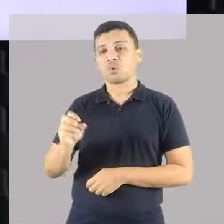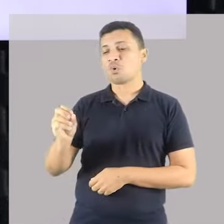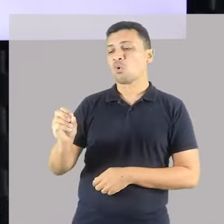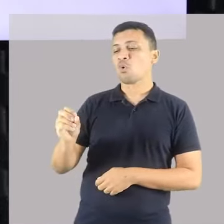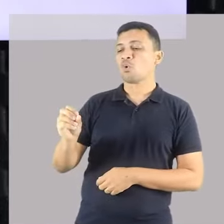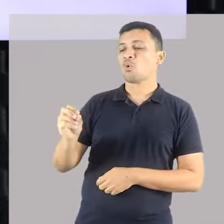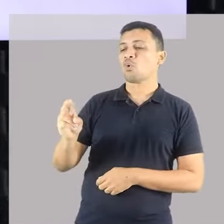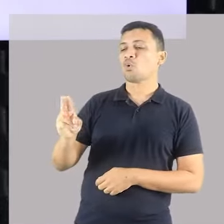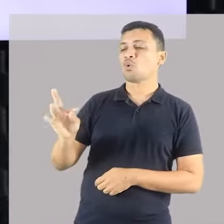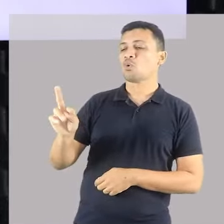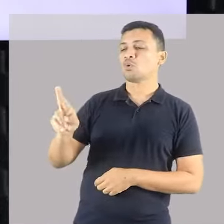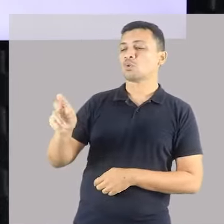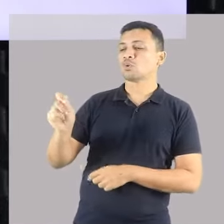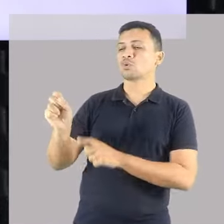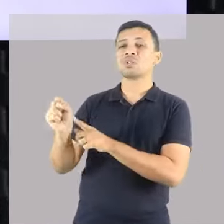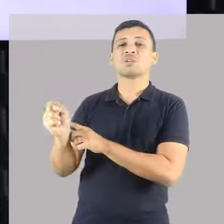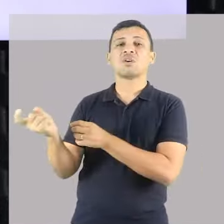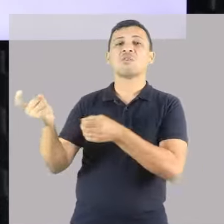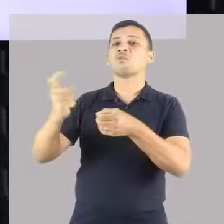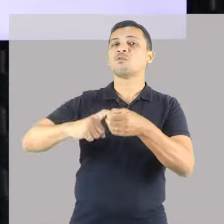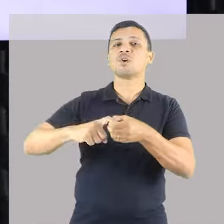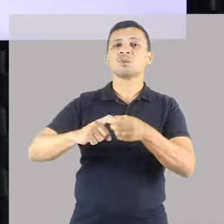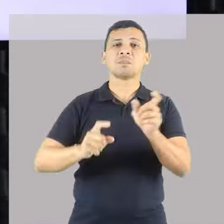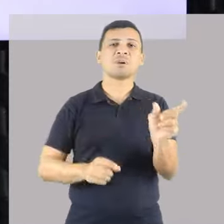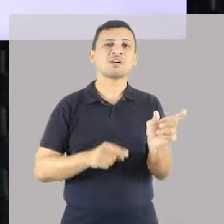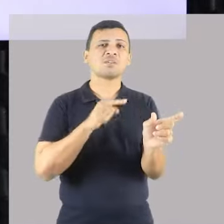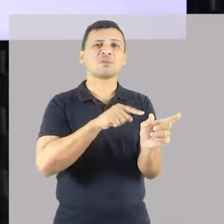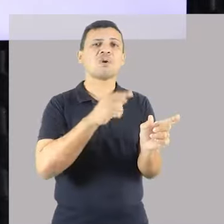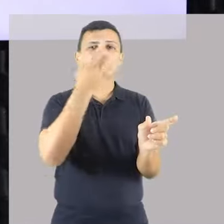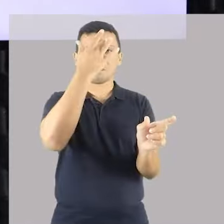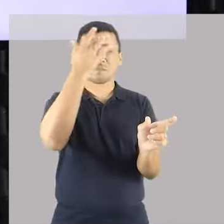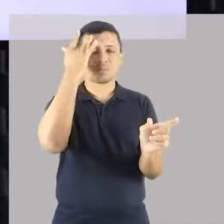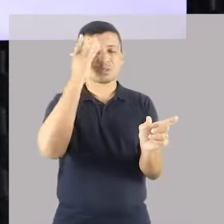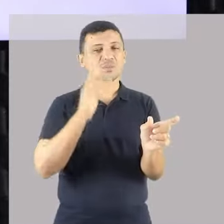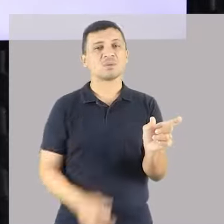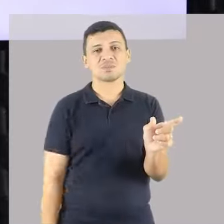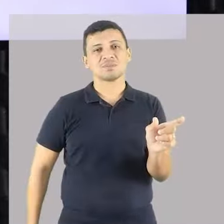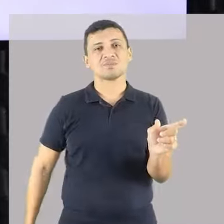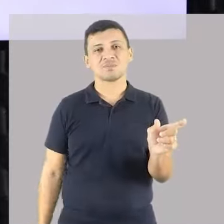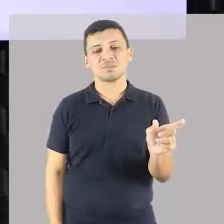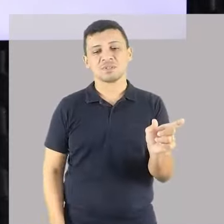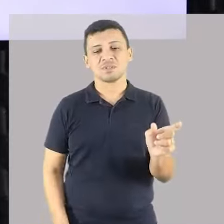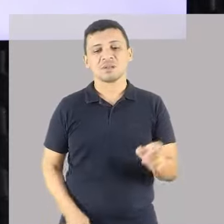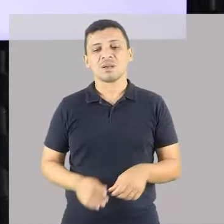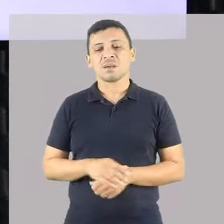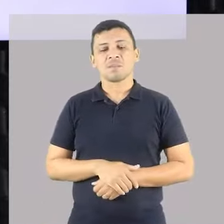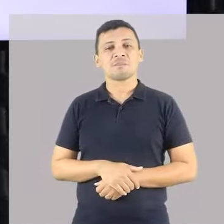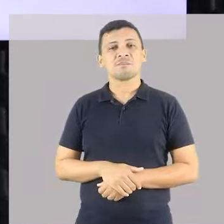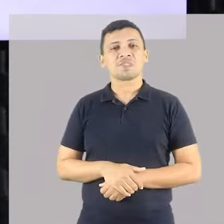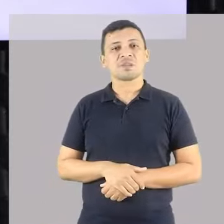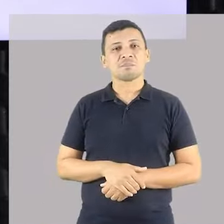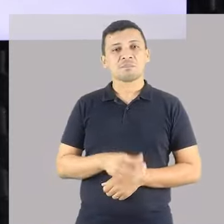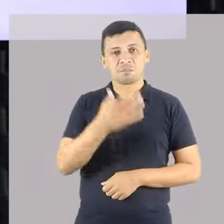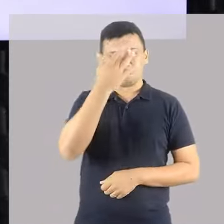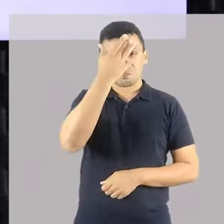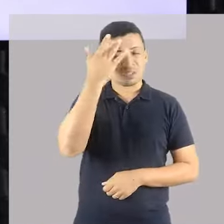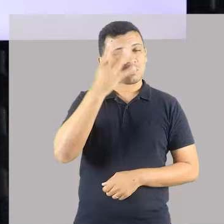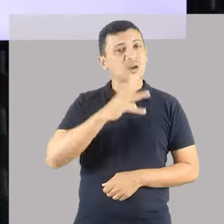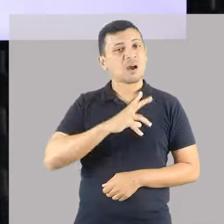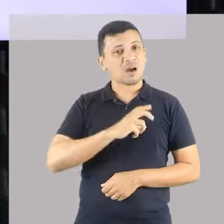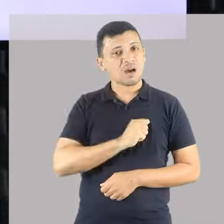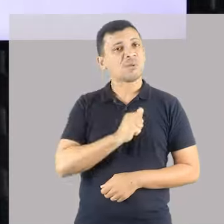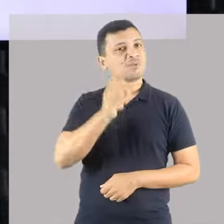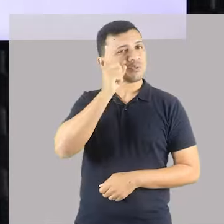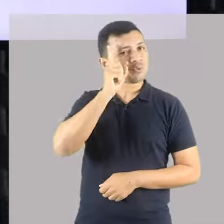esse outras retoma quem pessoas para não ficar assim ó a pessoas que amo a rotina pessoas que